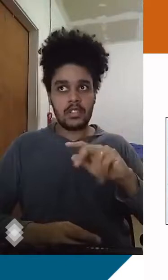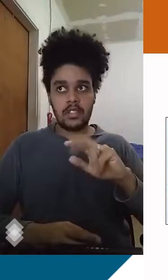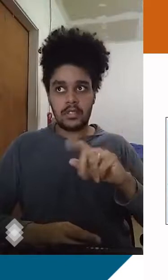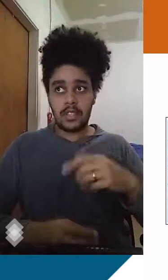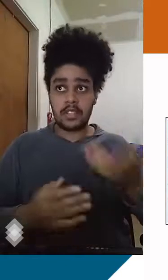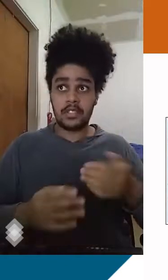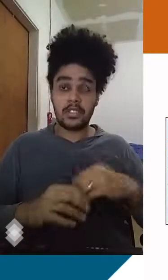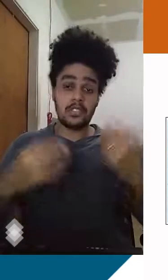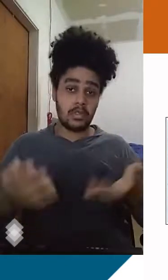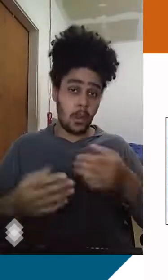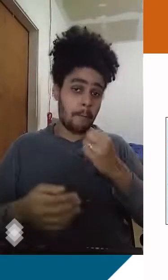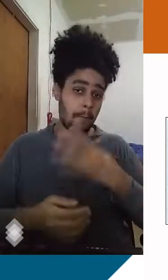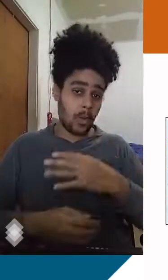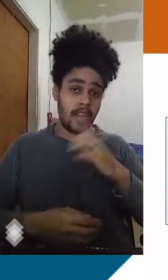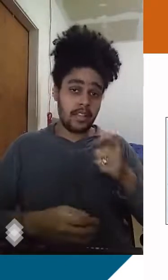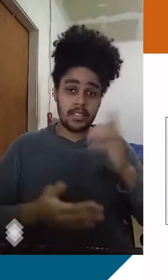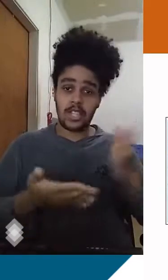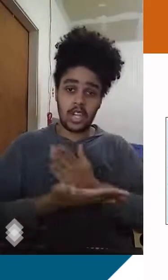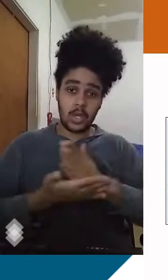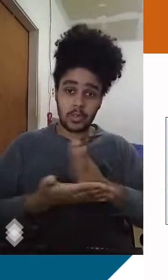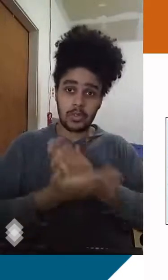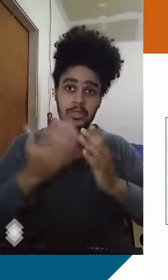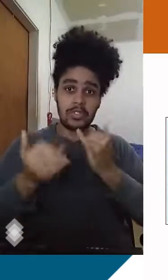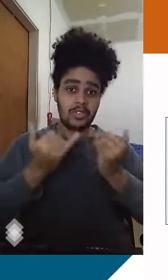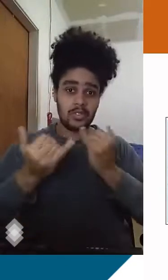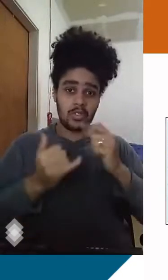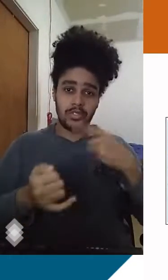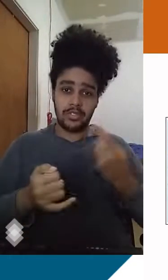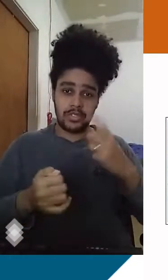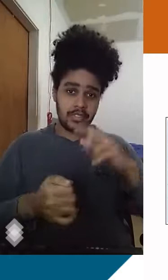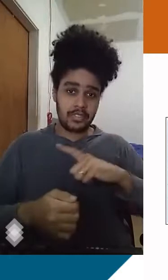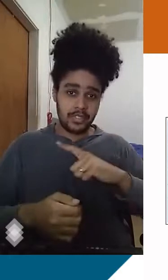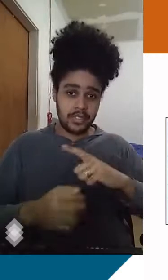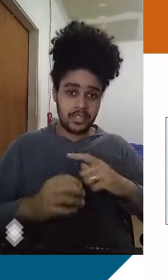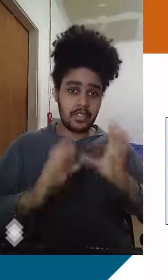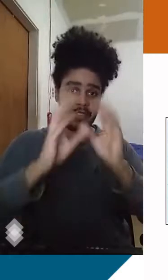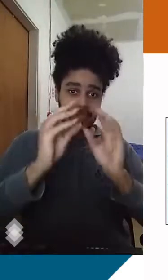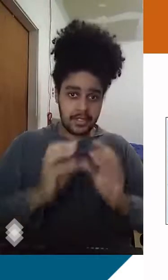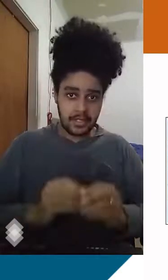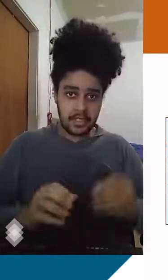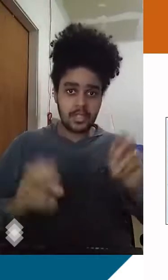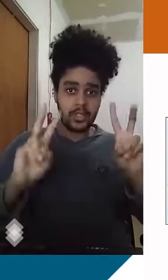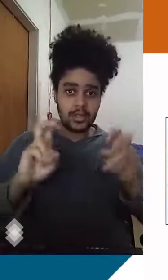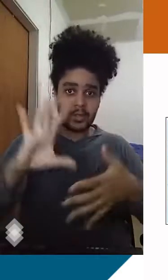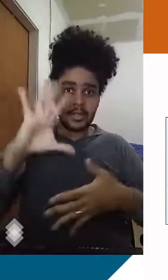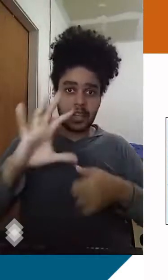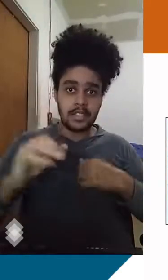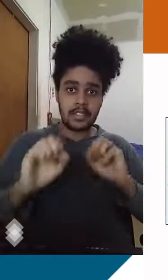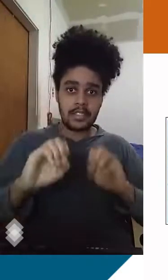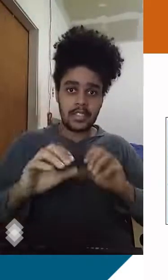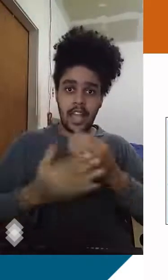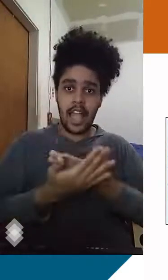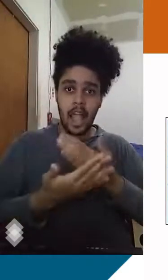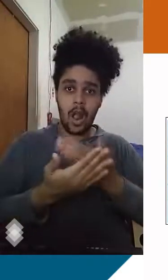na projeção de mercado. Bom, gente, essas são algumas aí das informações que a gente tem de conteúdo de cartografia,